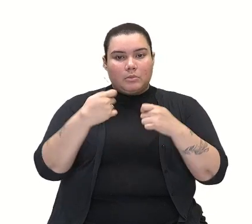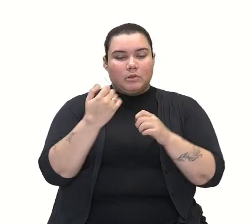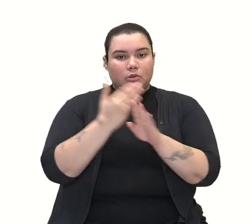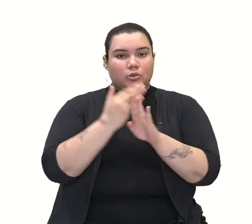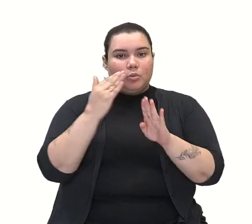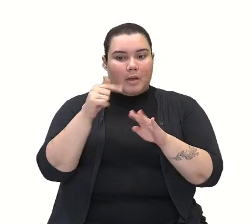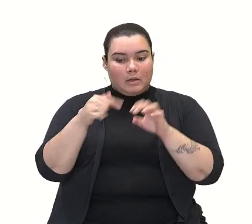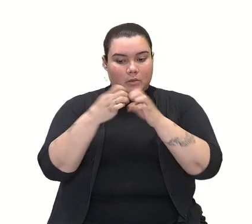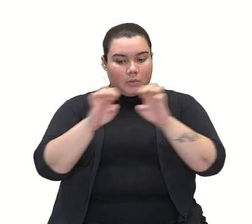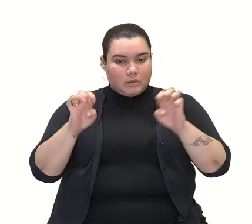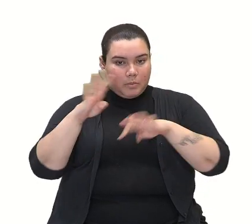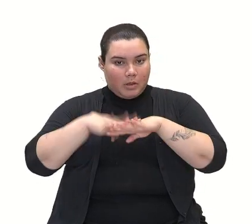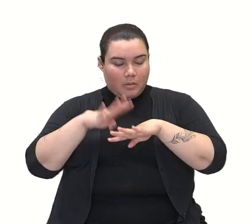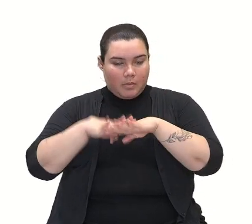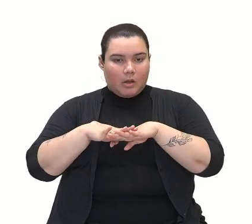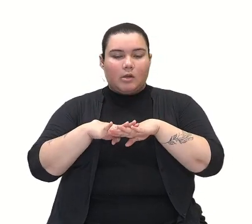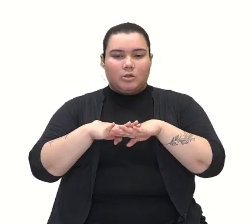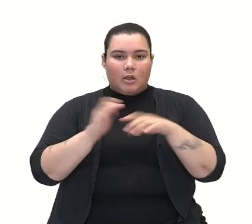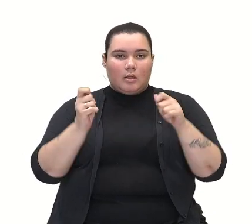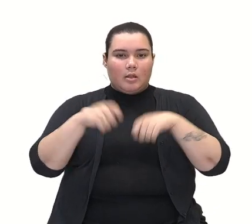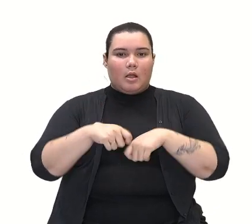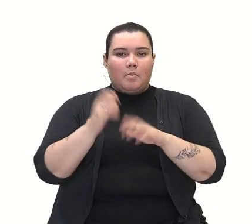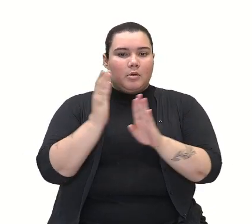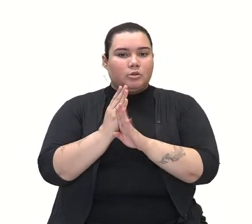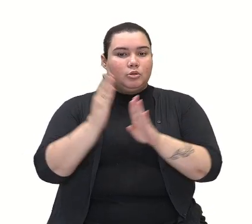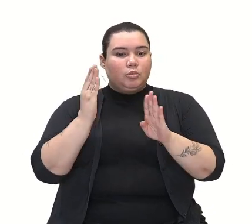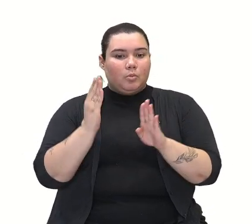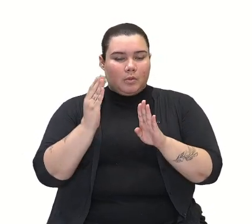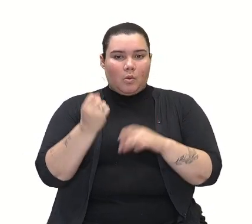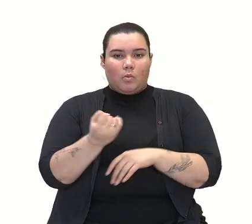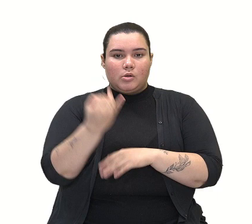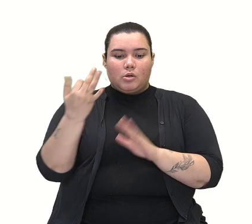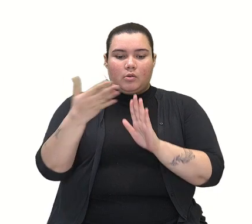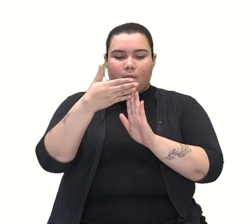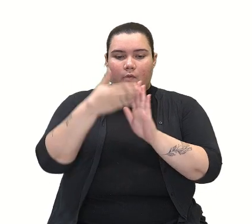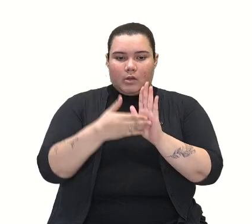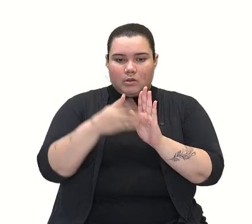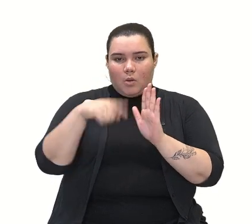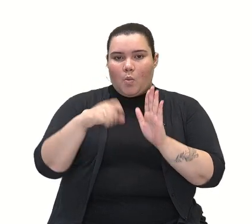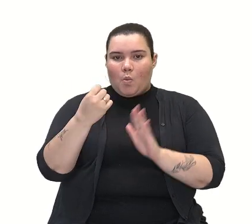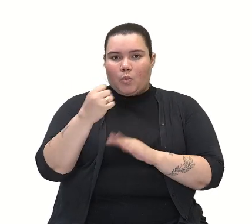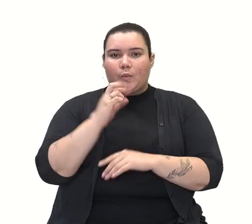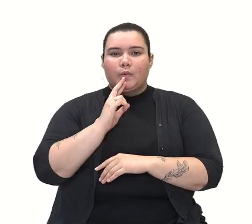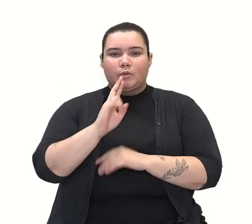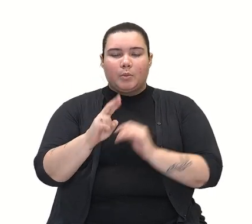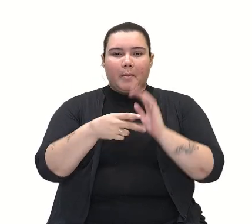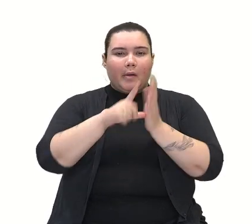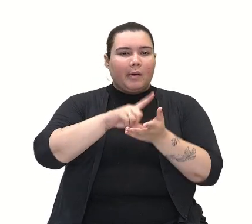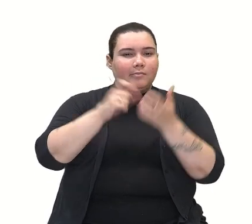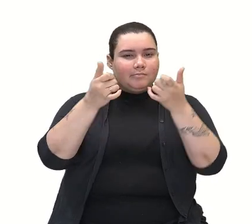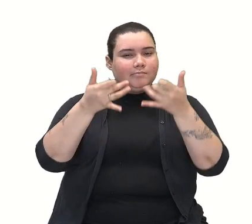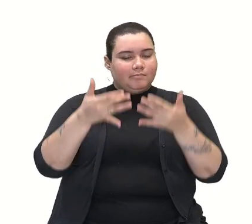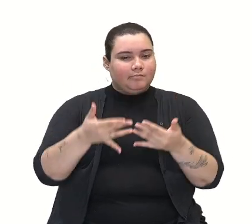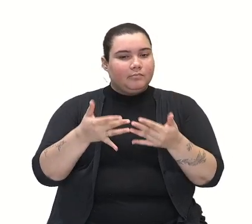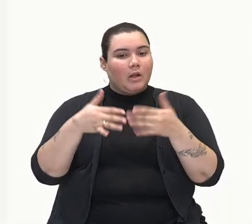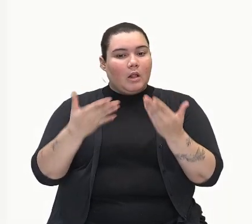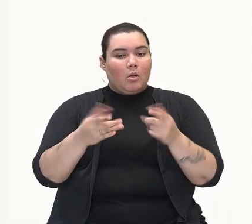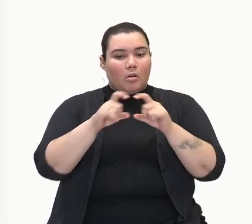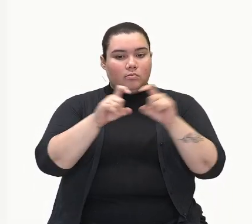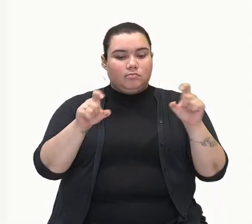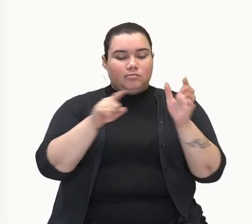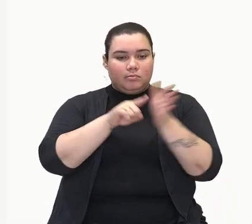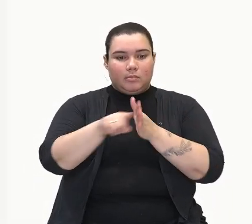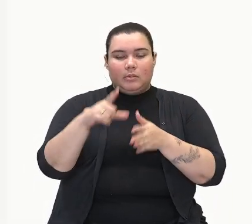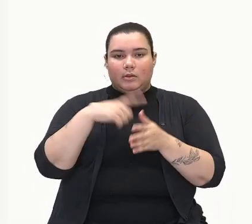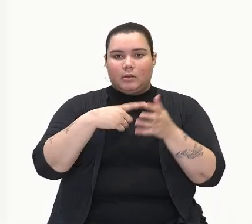Euler, ou então a relação de Euler, né, que a quantidade de faces é igual a 8, né? E como o próprio enunciado já nos forneceu,